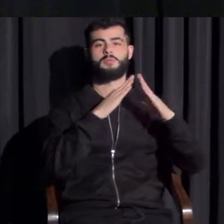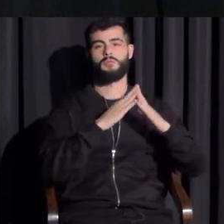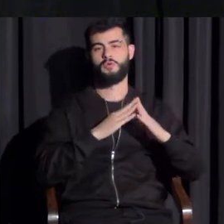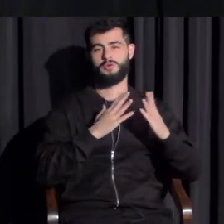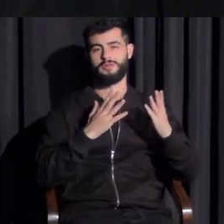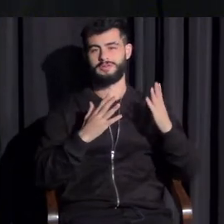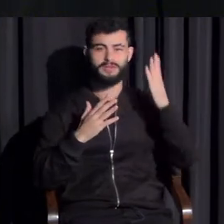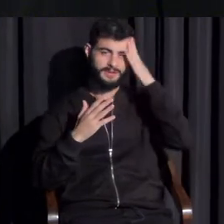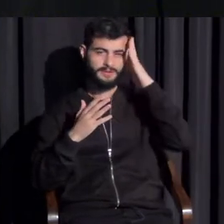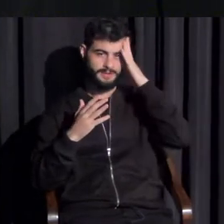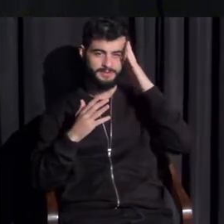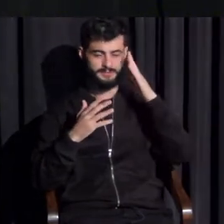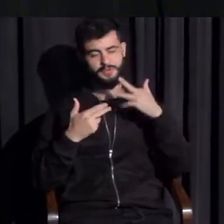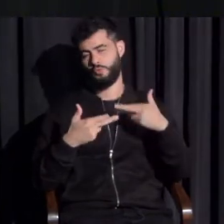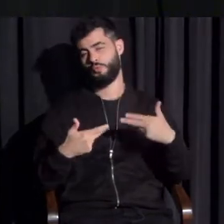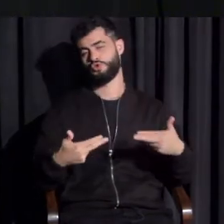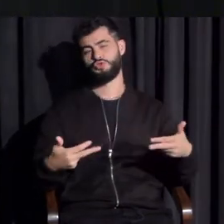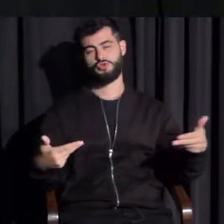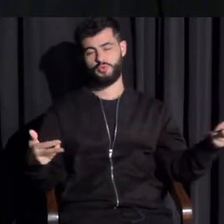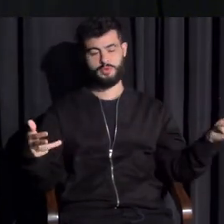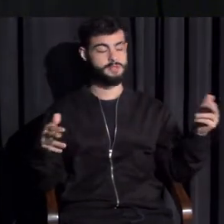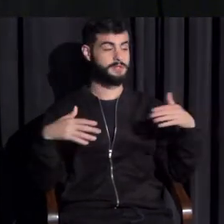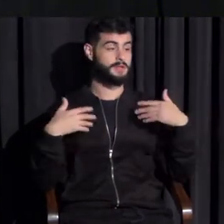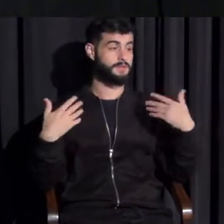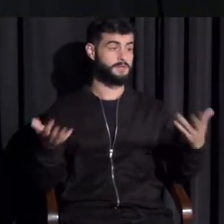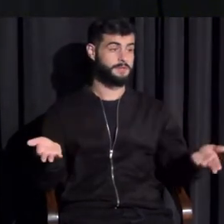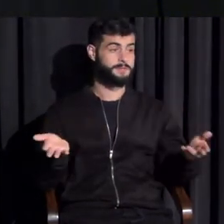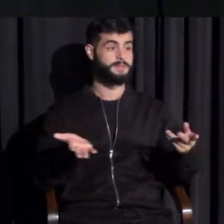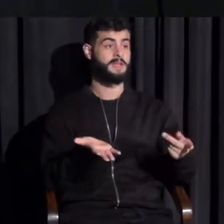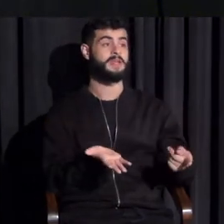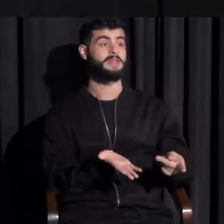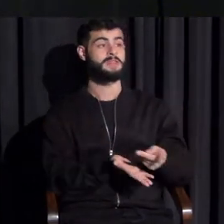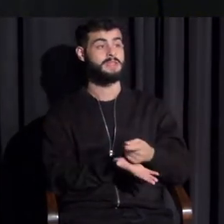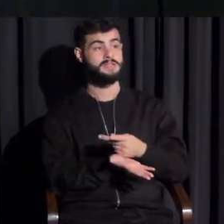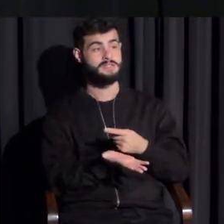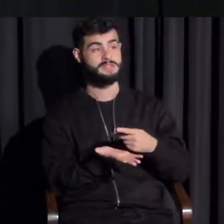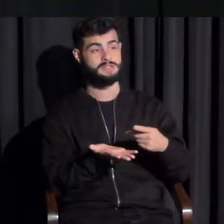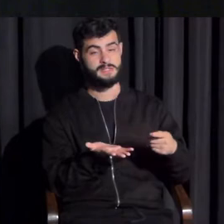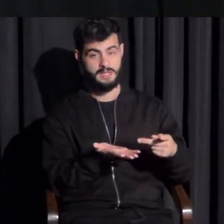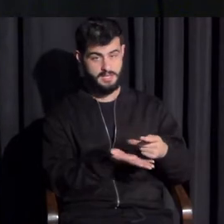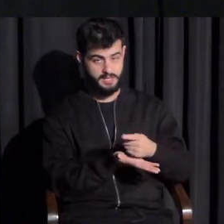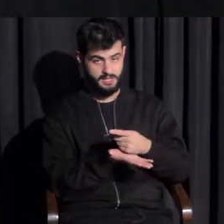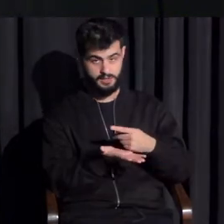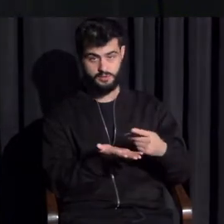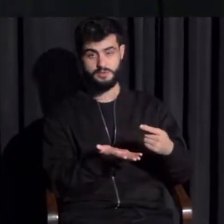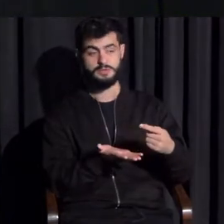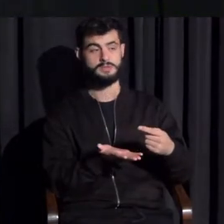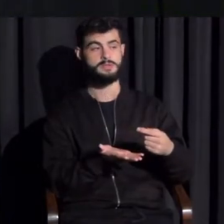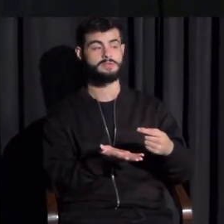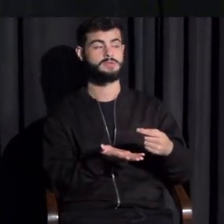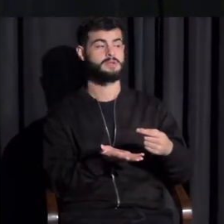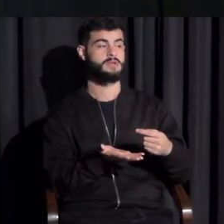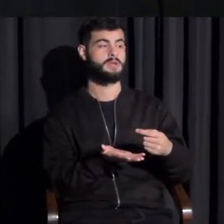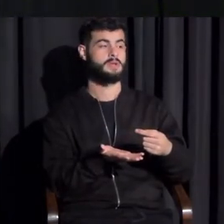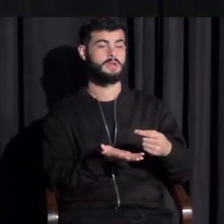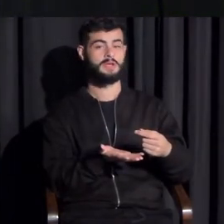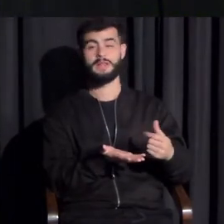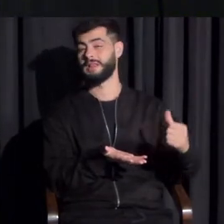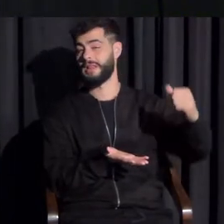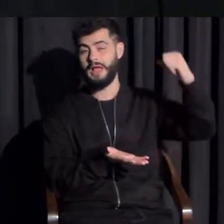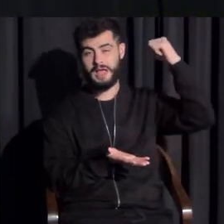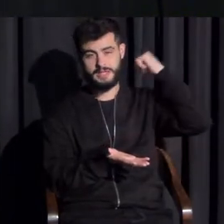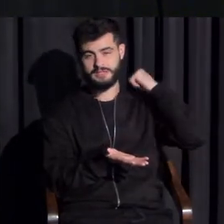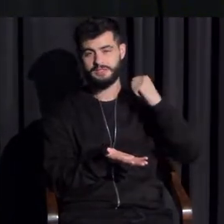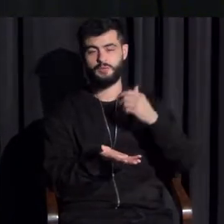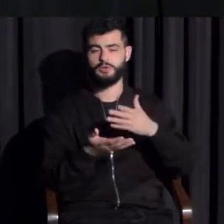O desenho, ou os desenhos, a criação dos desenhos, desde os bebês, desde as crianças muito,